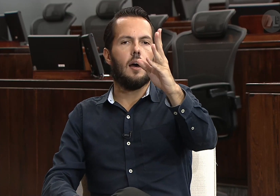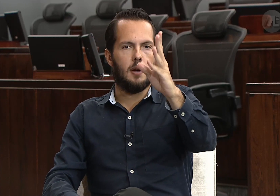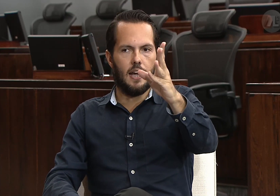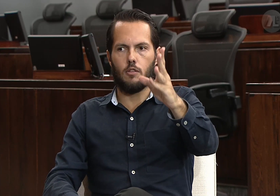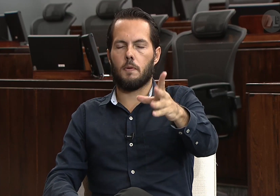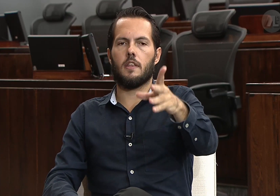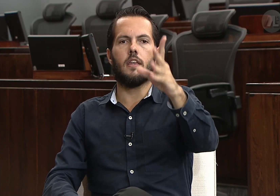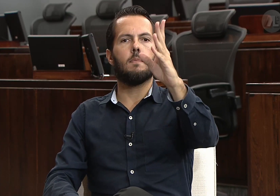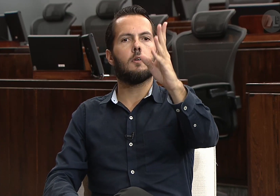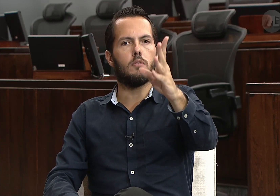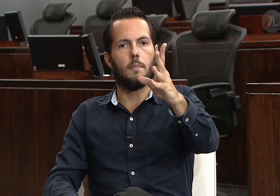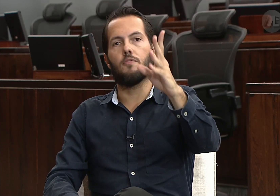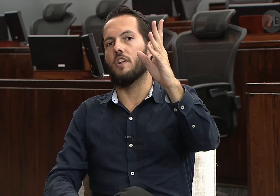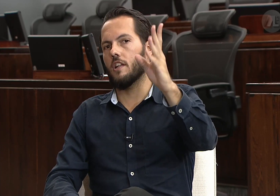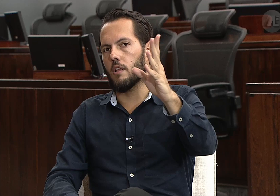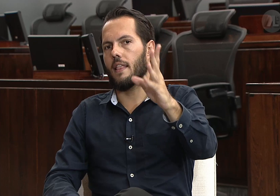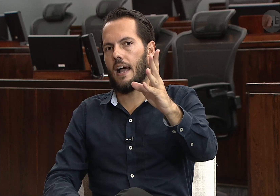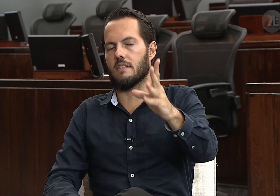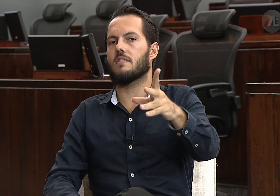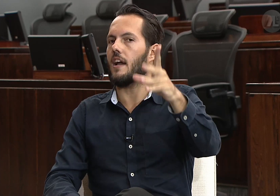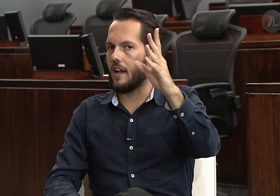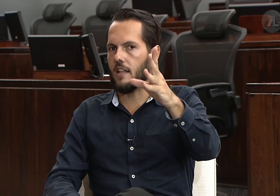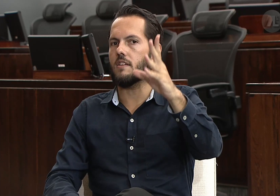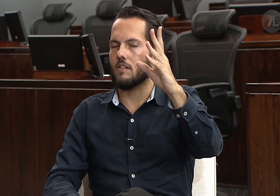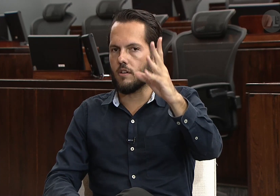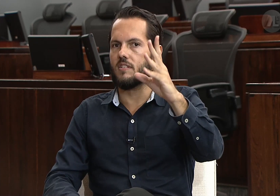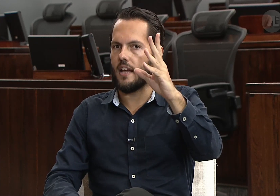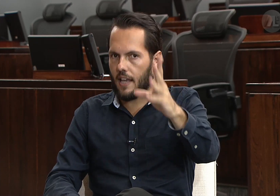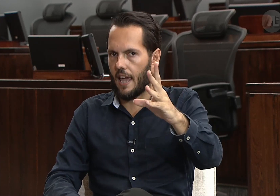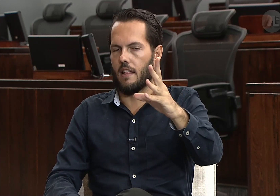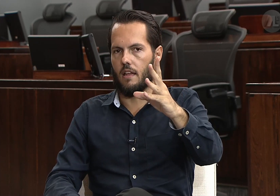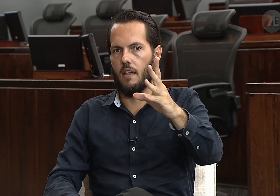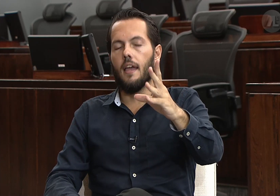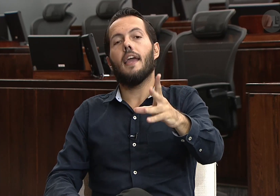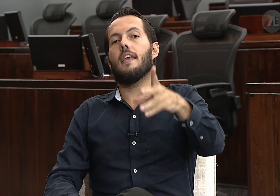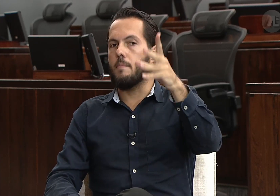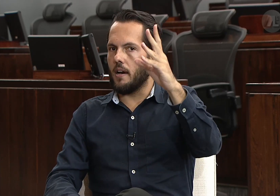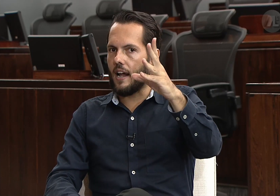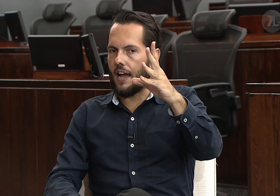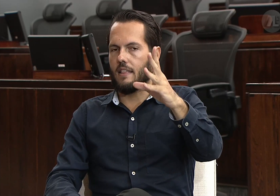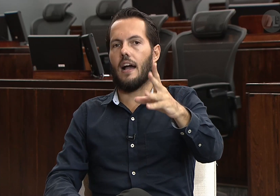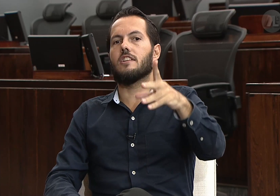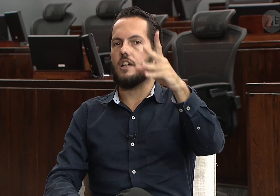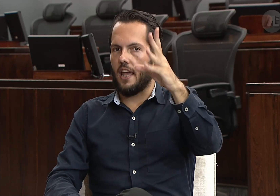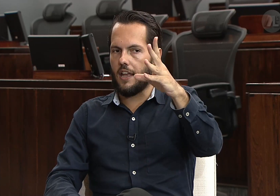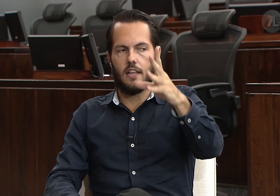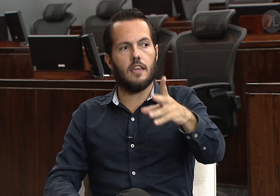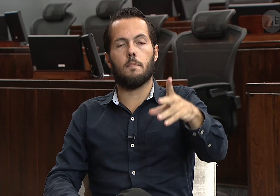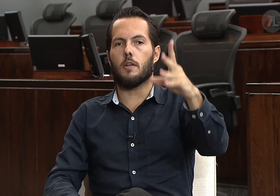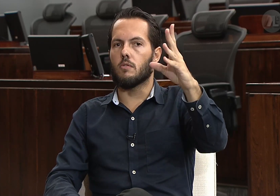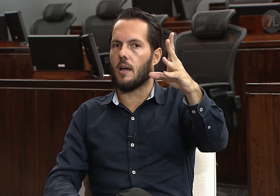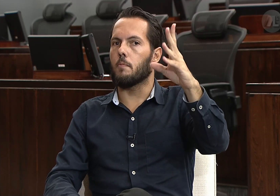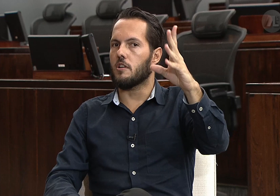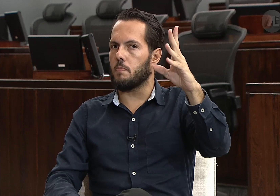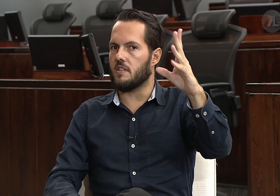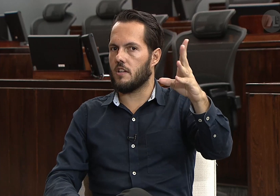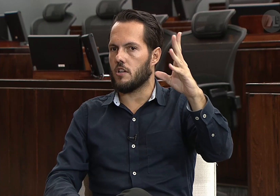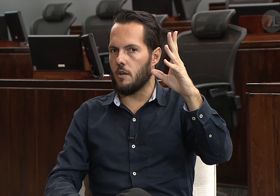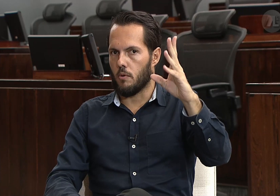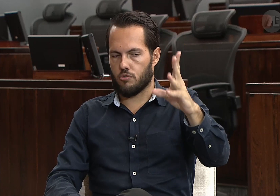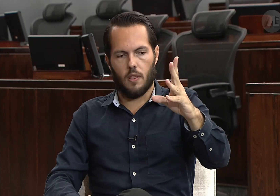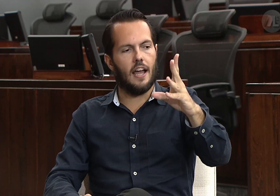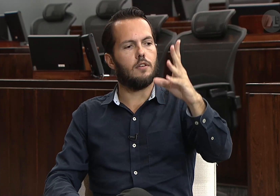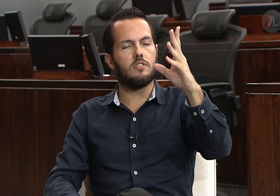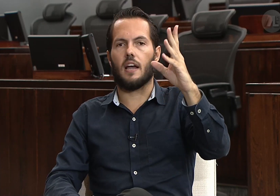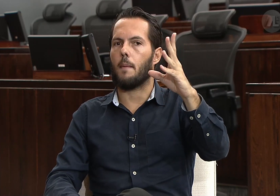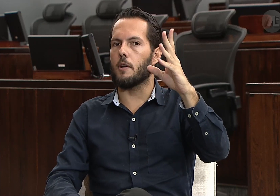aliás, a bancada do PT tem que perguntar para o Fernando Haddad se a arrecadação não está em queda. E a bancada à direita tem que perguntar para o ex-presidente